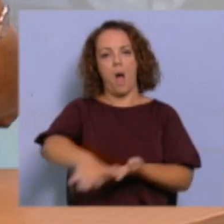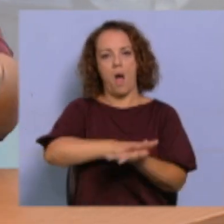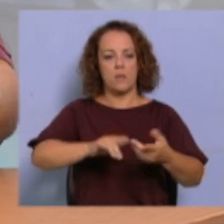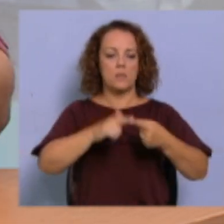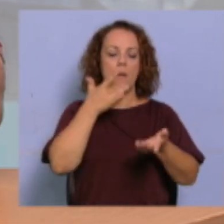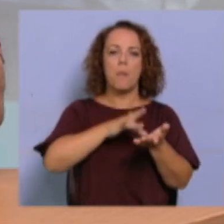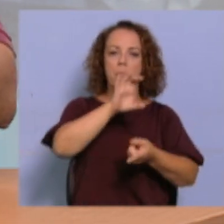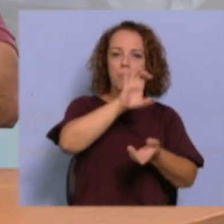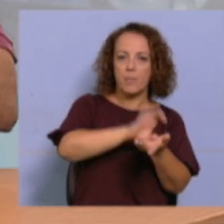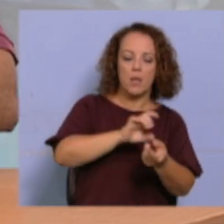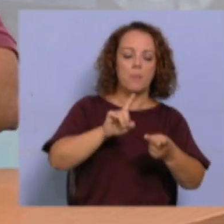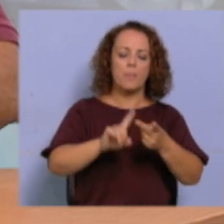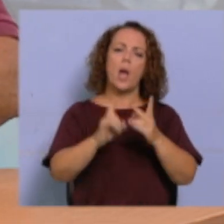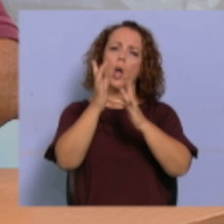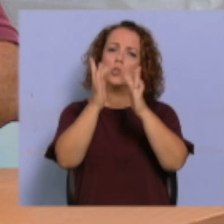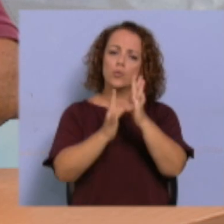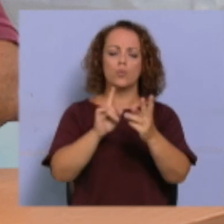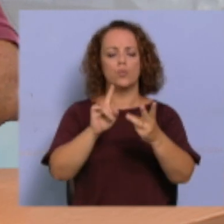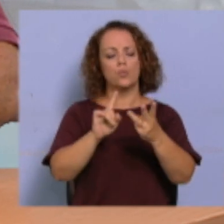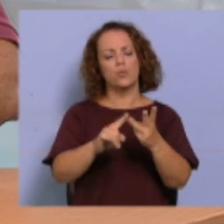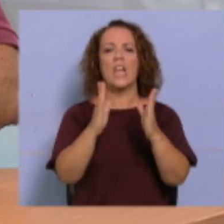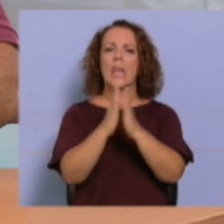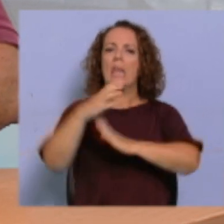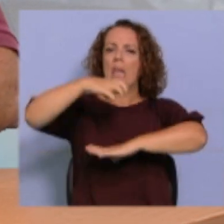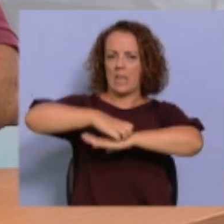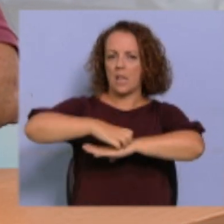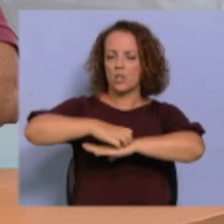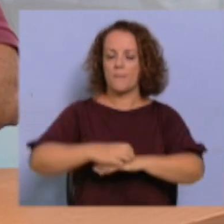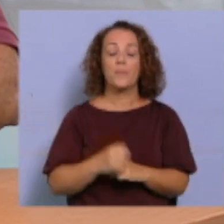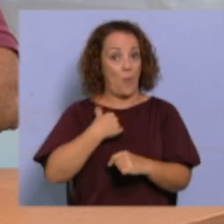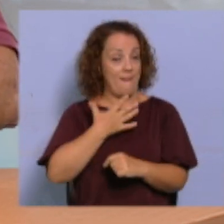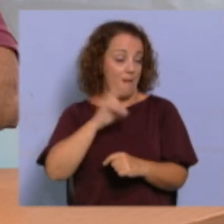Bíblia, Jesus e a Igreja. E eu constato, o que eu queria dizer é